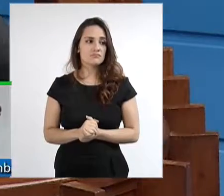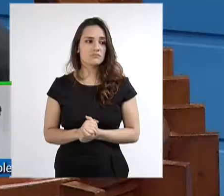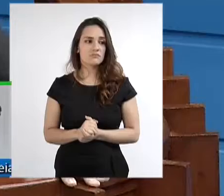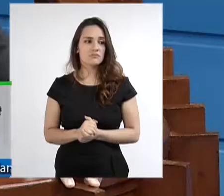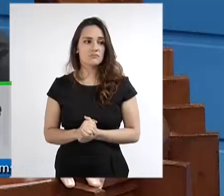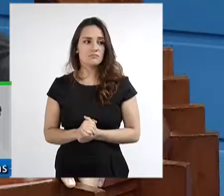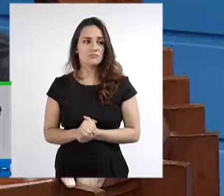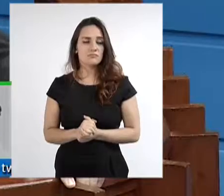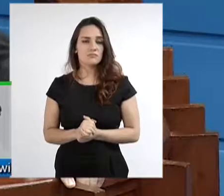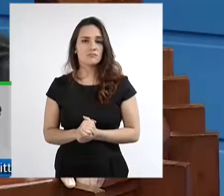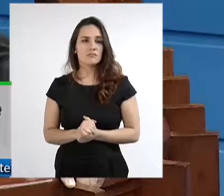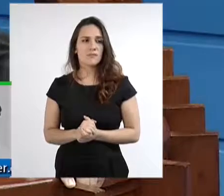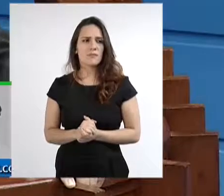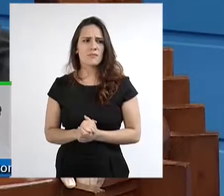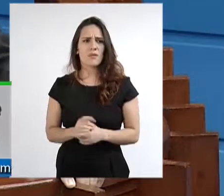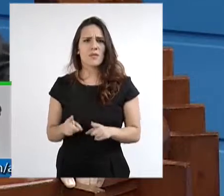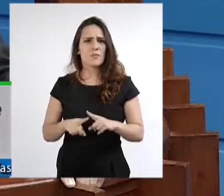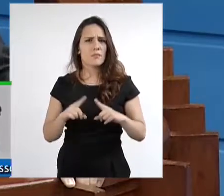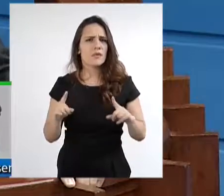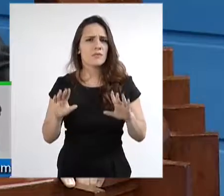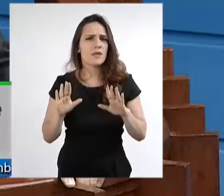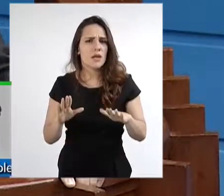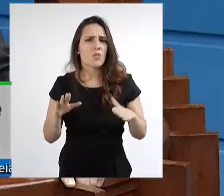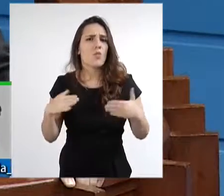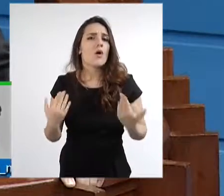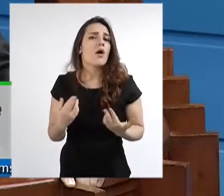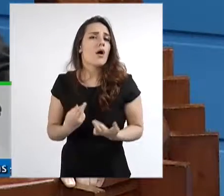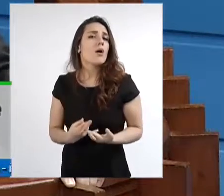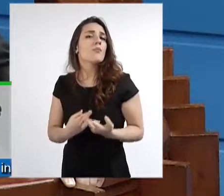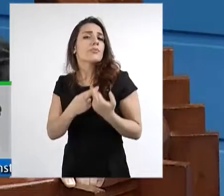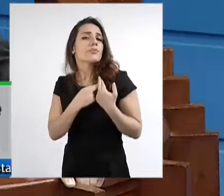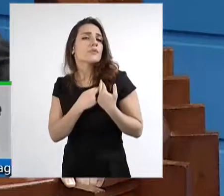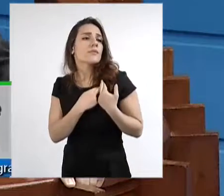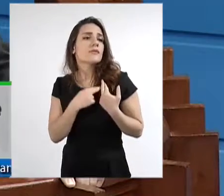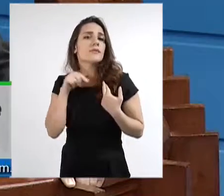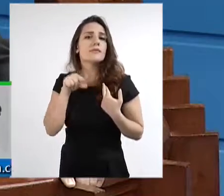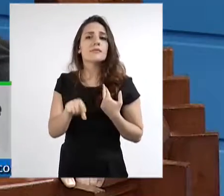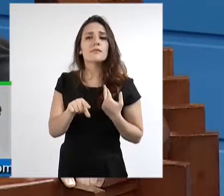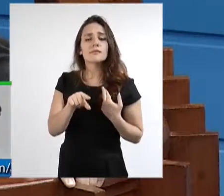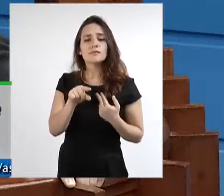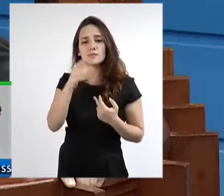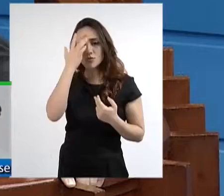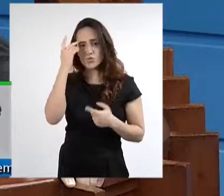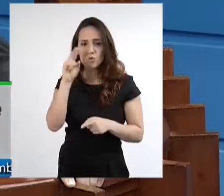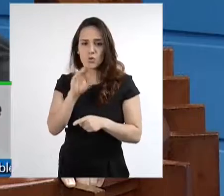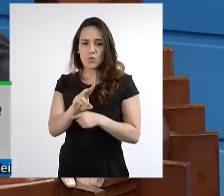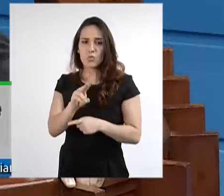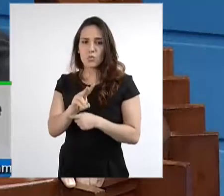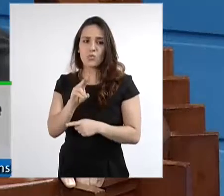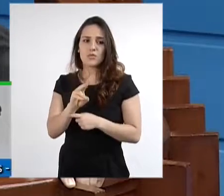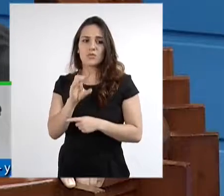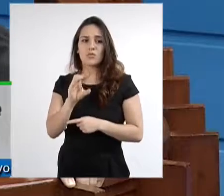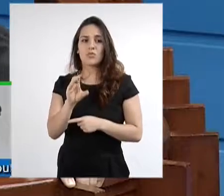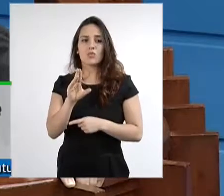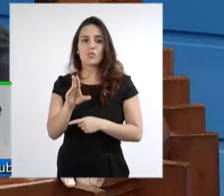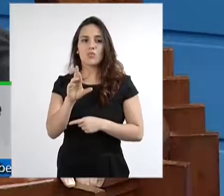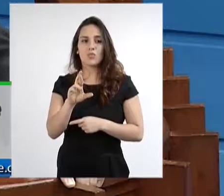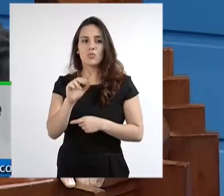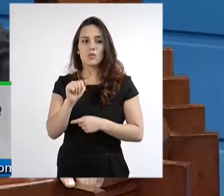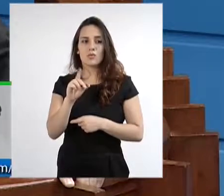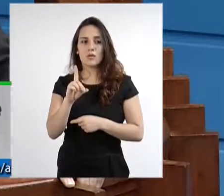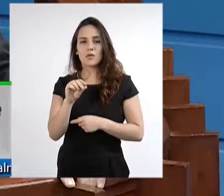Mas qual é o comprometimento desse curador nomeado gratuitamente para cuidar dos